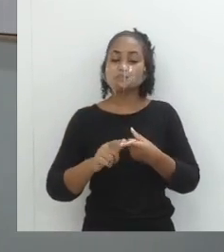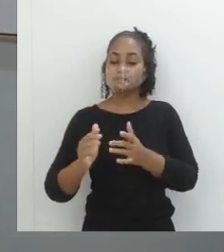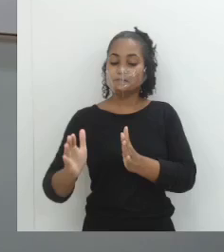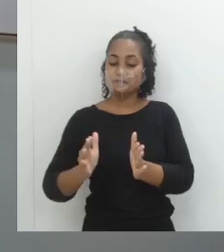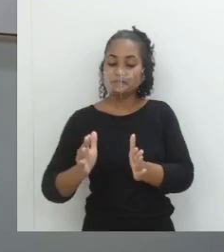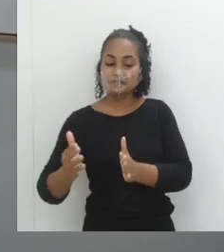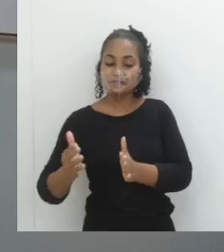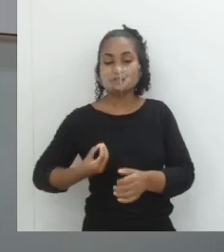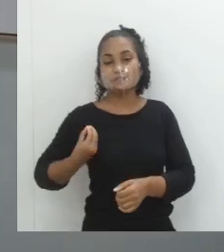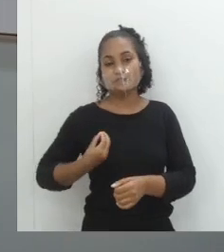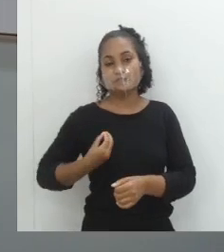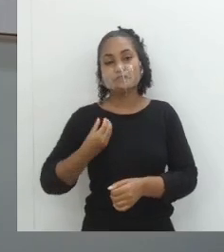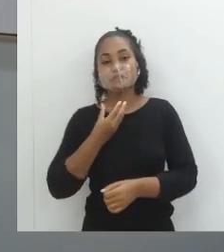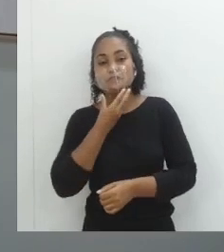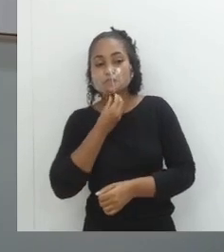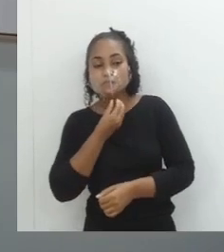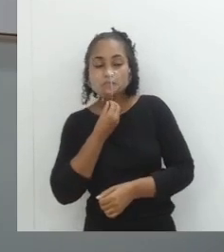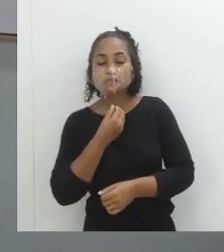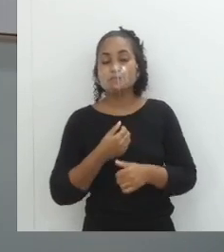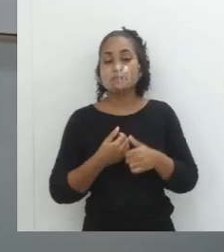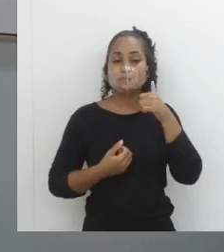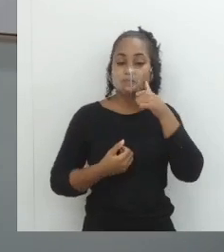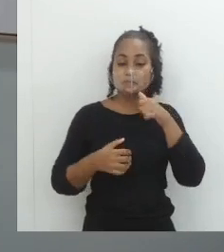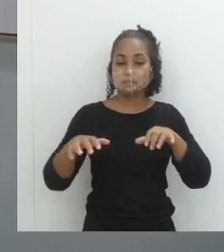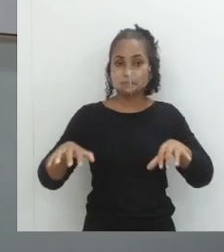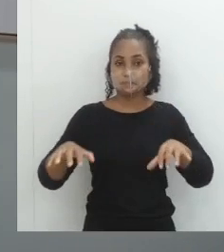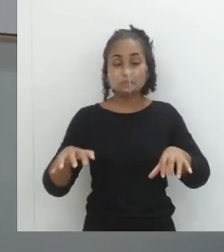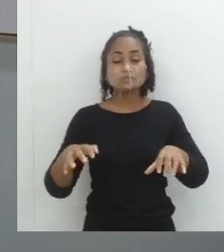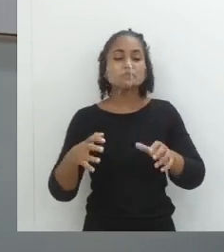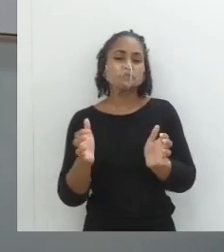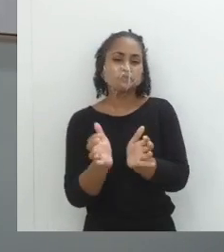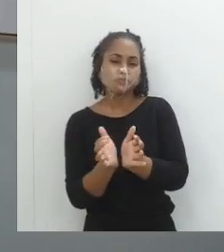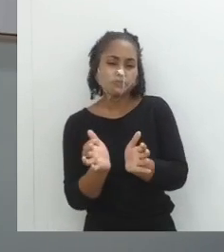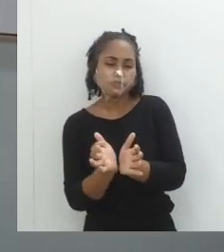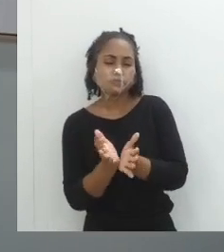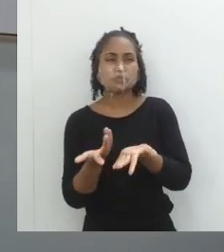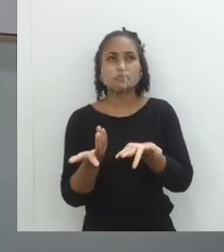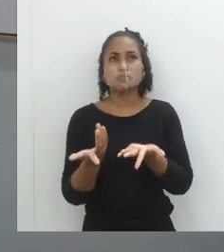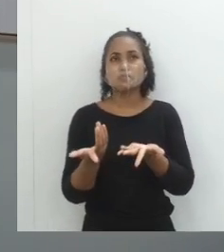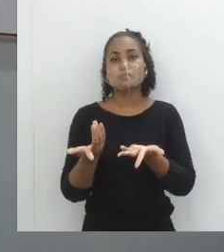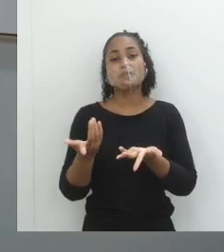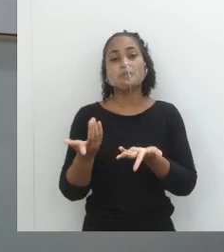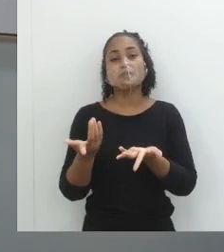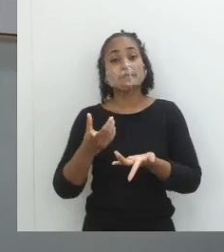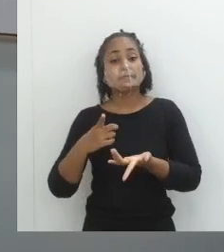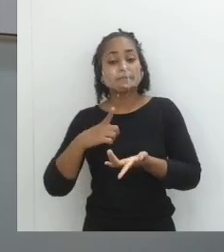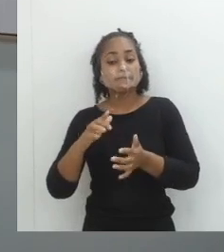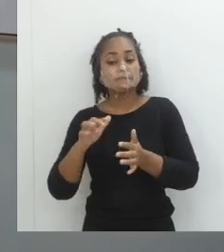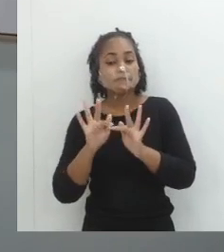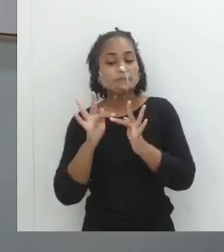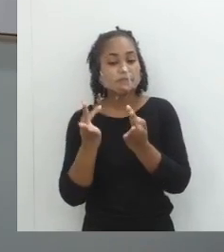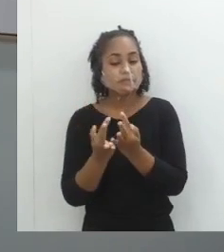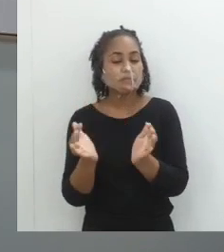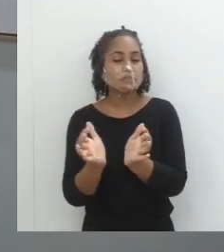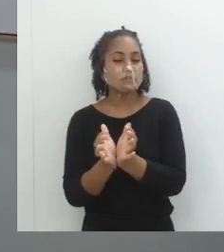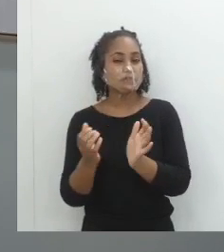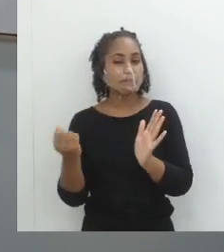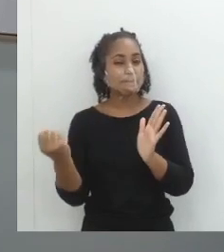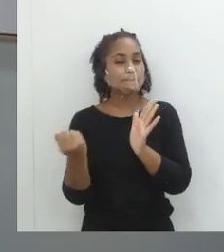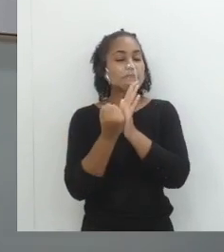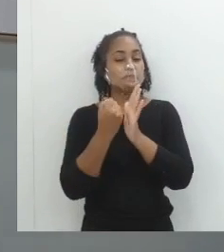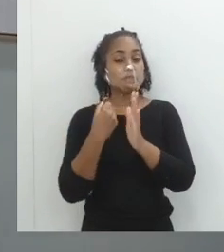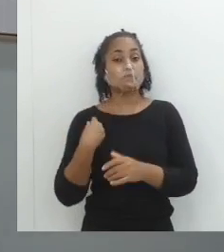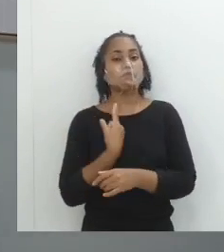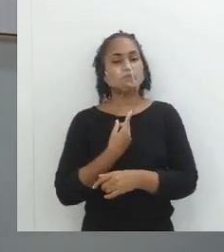vida de homens e mulheres que faziam parte daqueles grupos, daquelas famílias. É como se fosse uma marca.